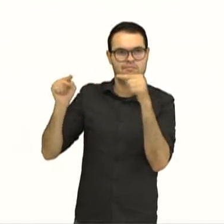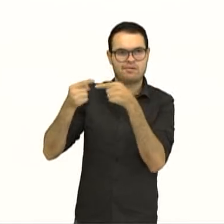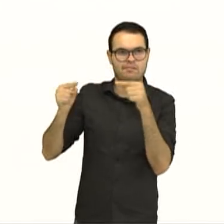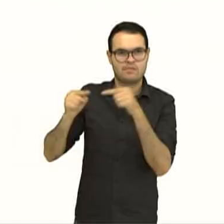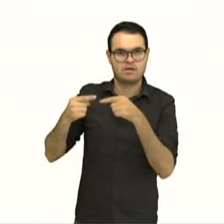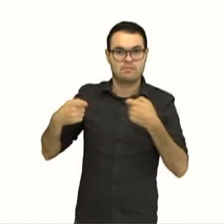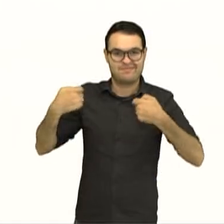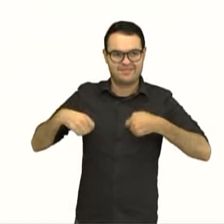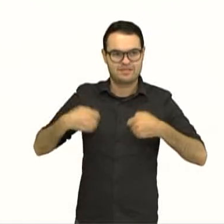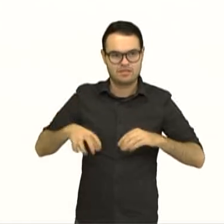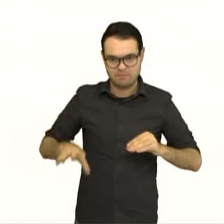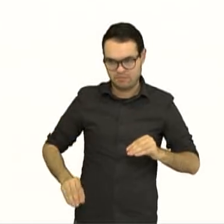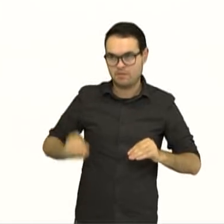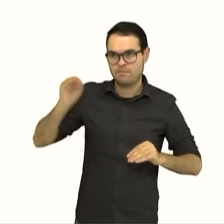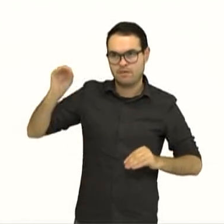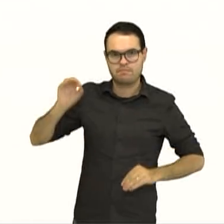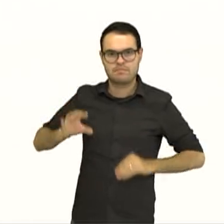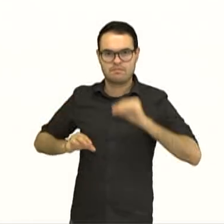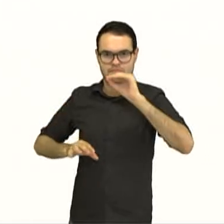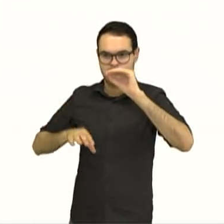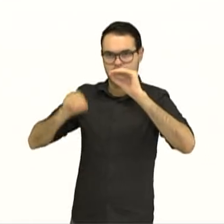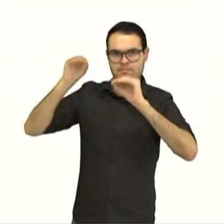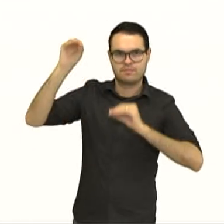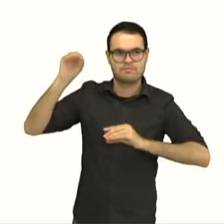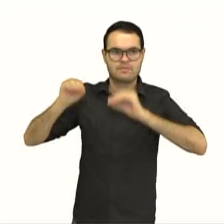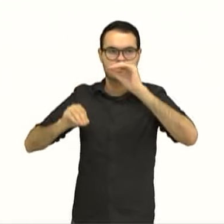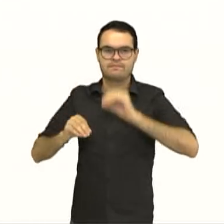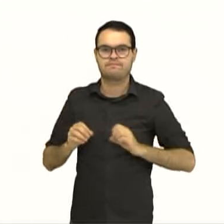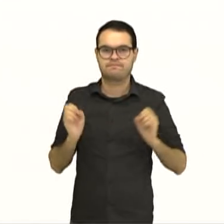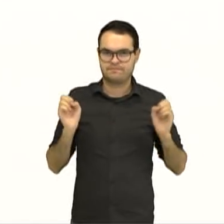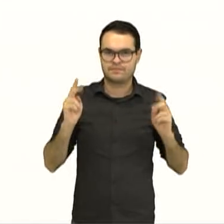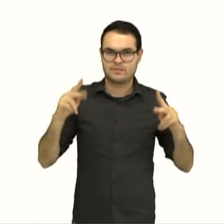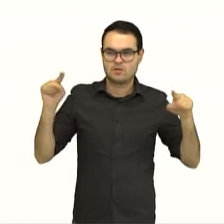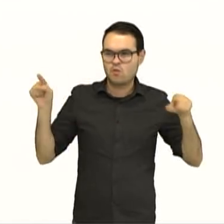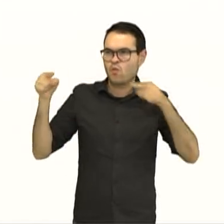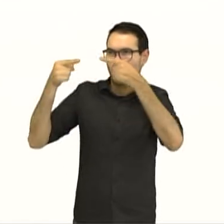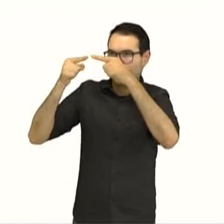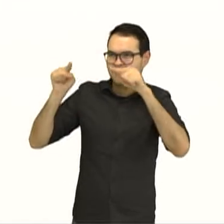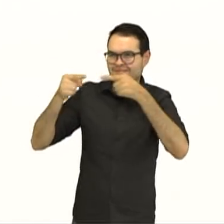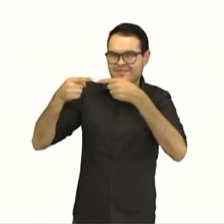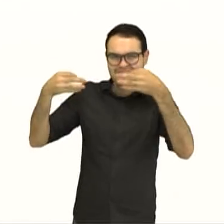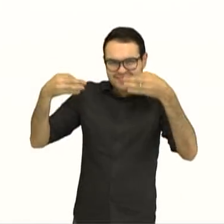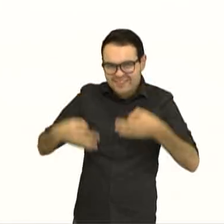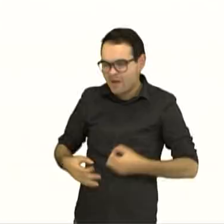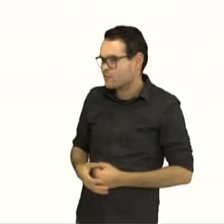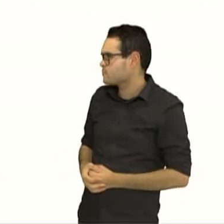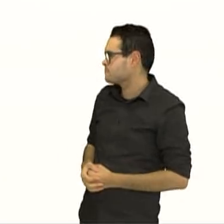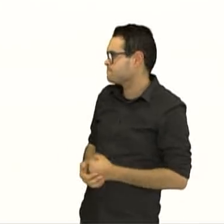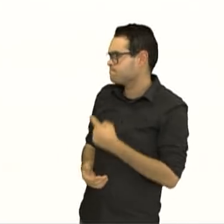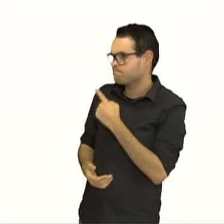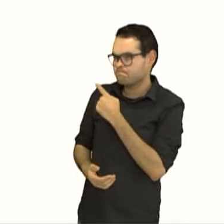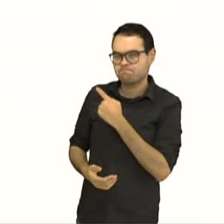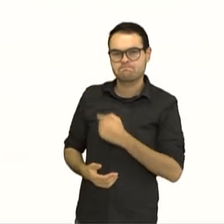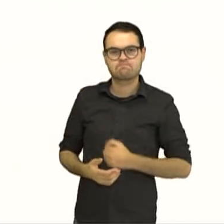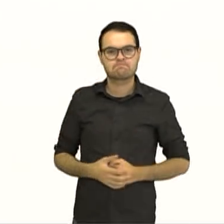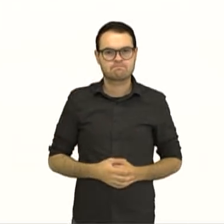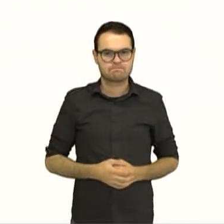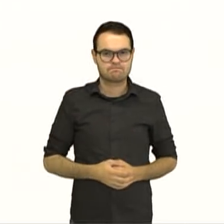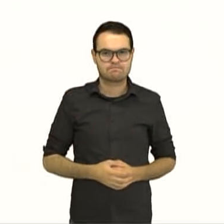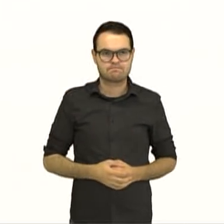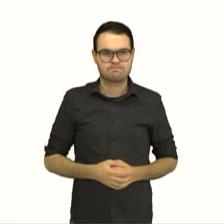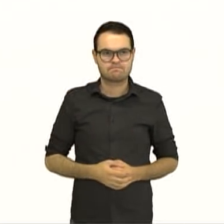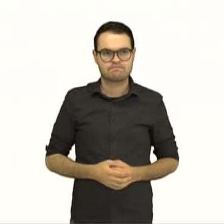22 tem que dar 56. 900 dividido por alguém tem que dar 15. 6 vezes alguém vezes o 5 tem que